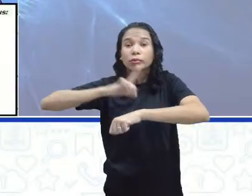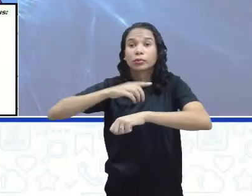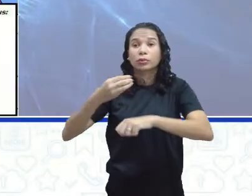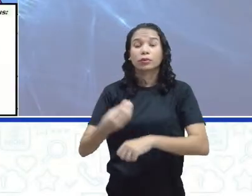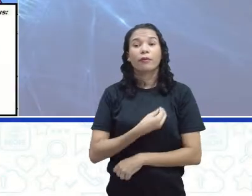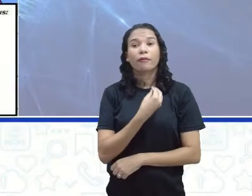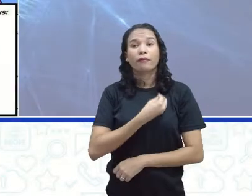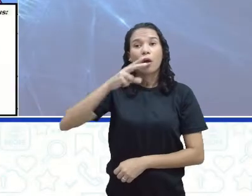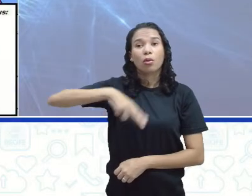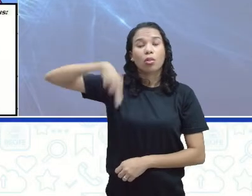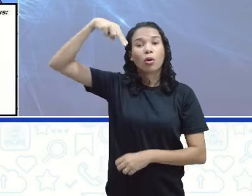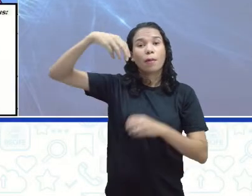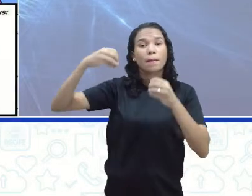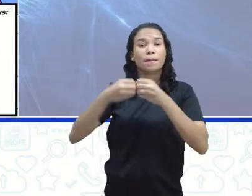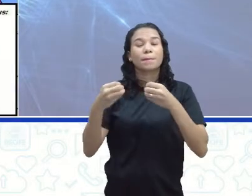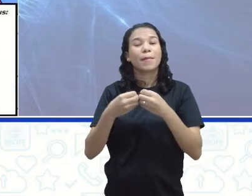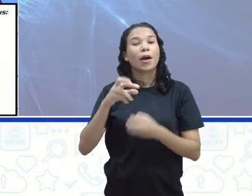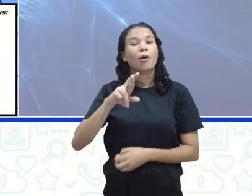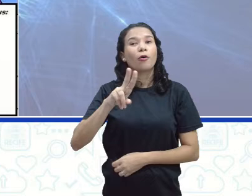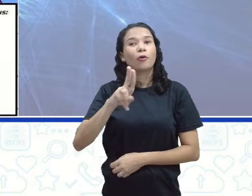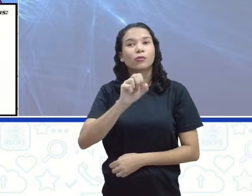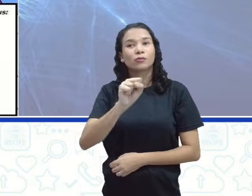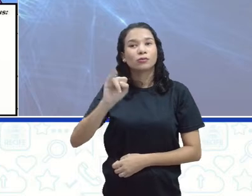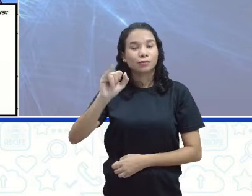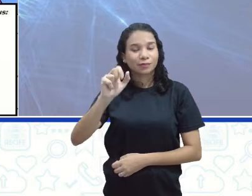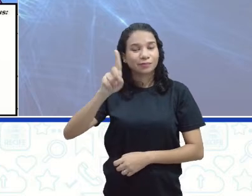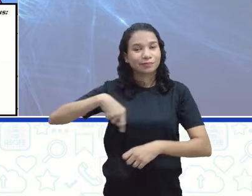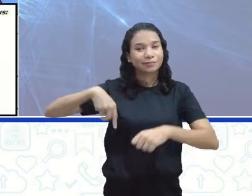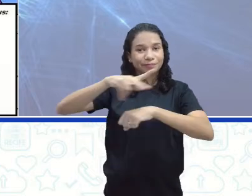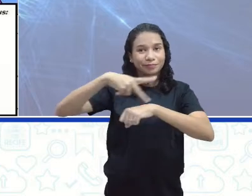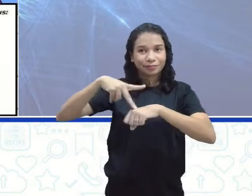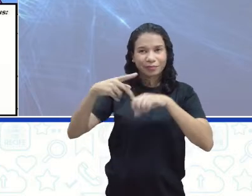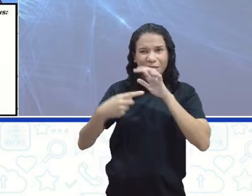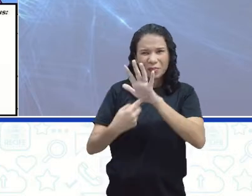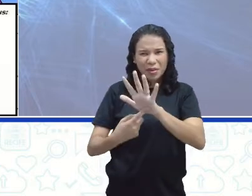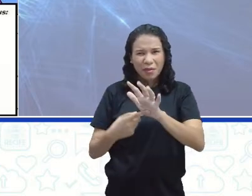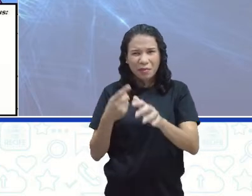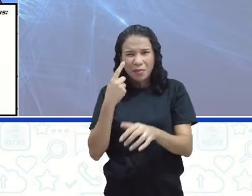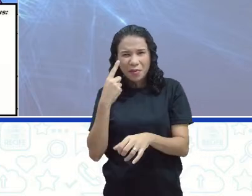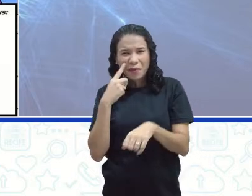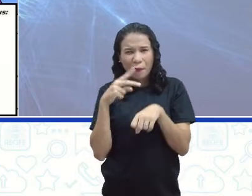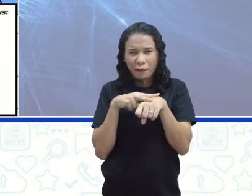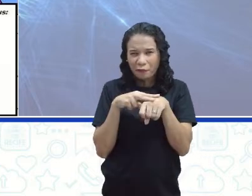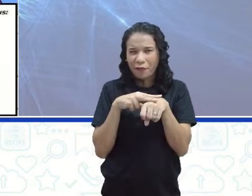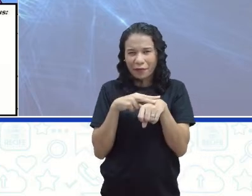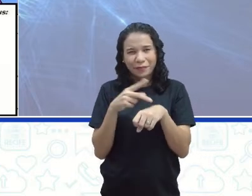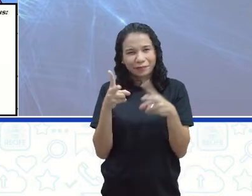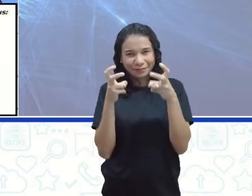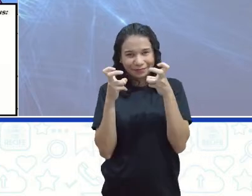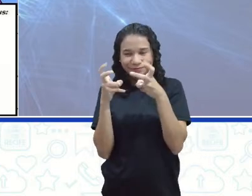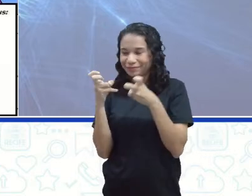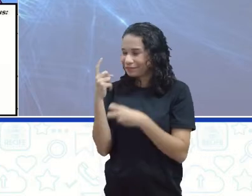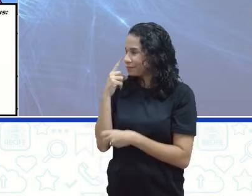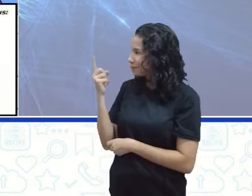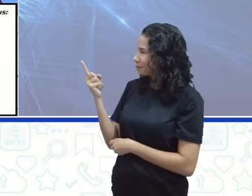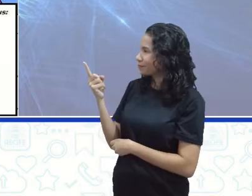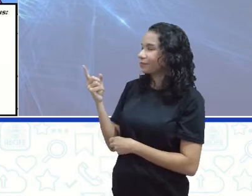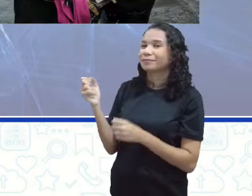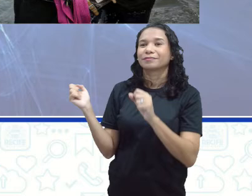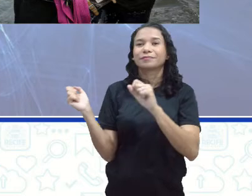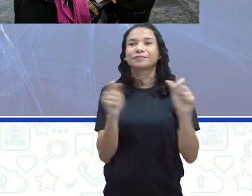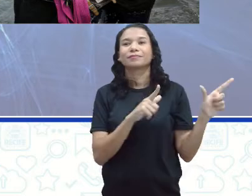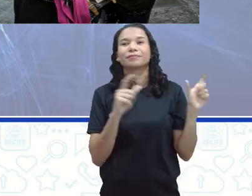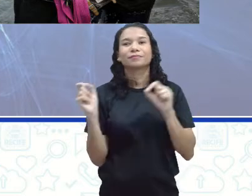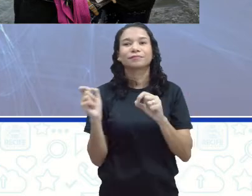ó, do lado da Rússia, os países que aí para você está aparecendo meio verde, tá vendo aí? Pronto, vamos